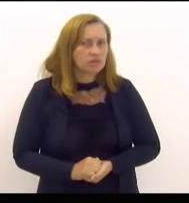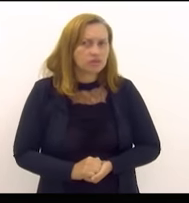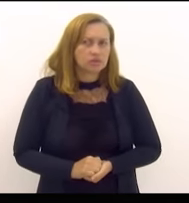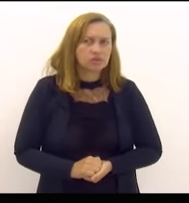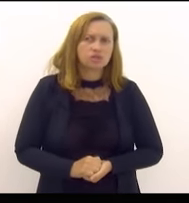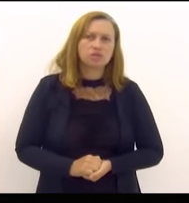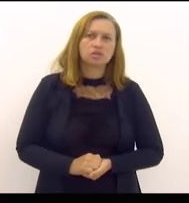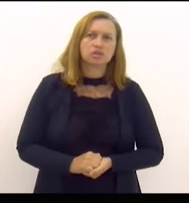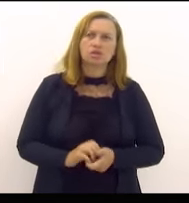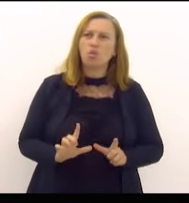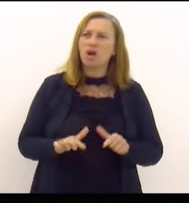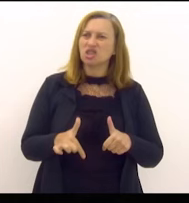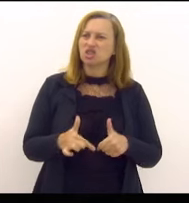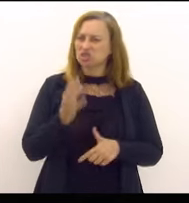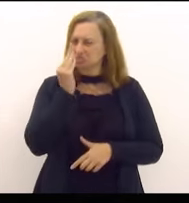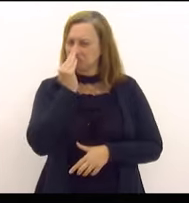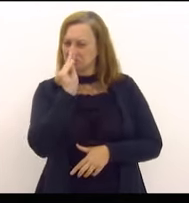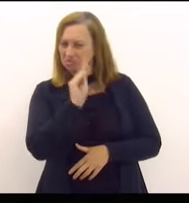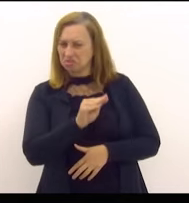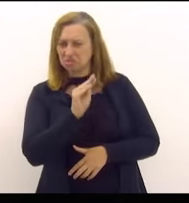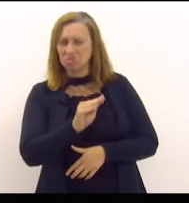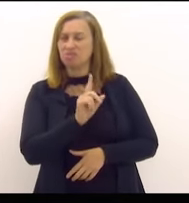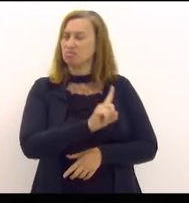Essa forma, né,